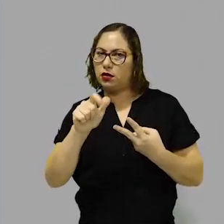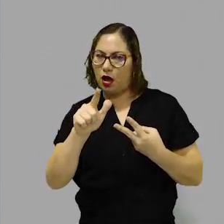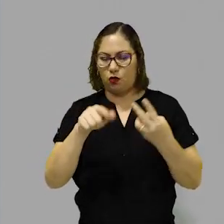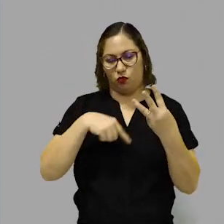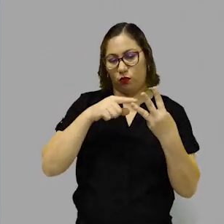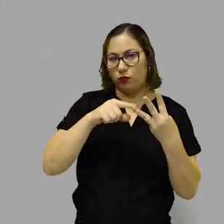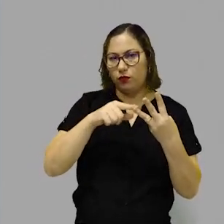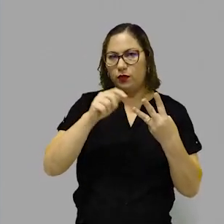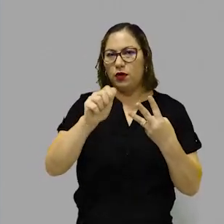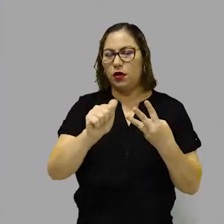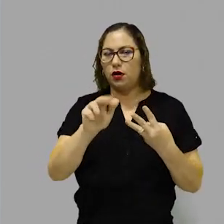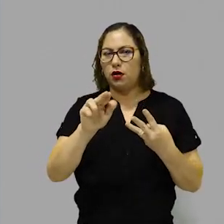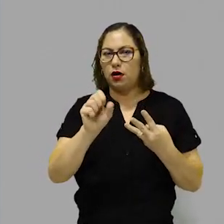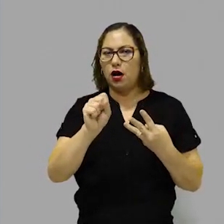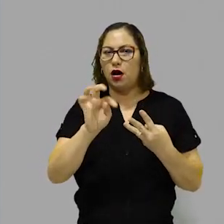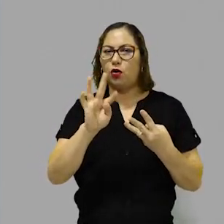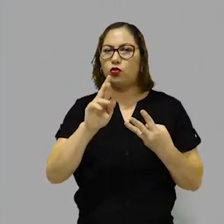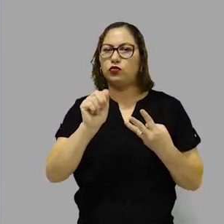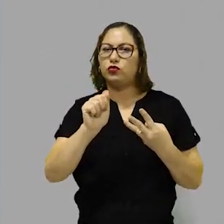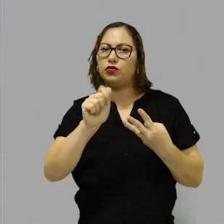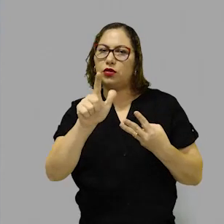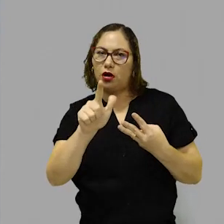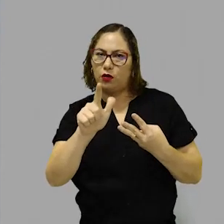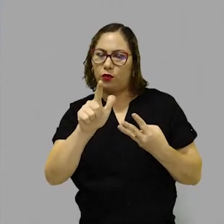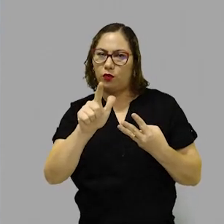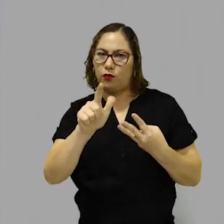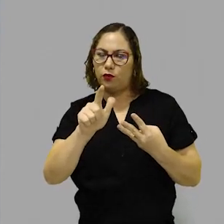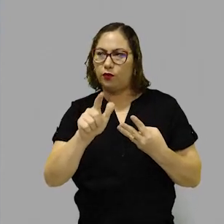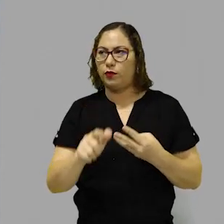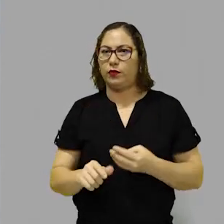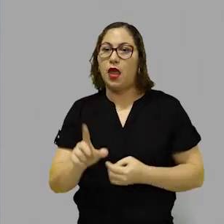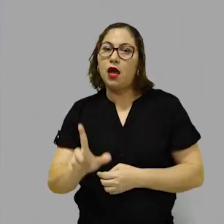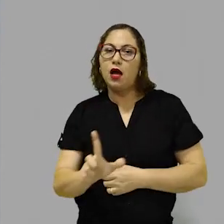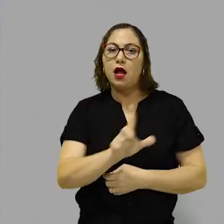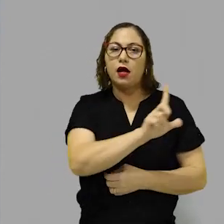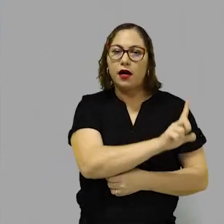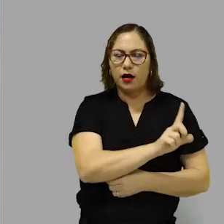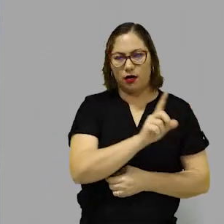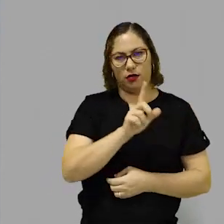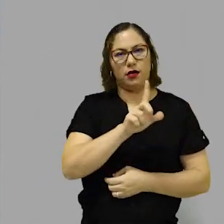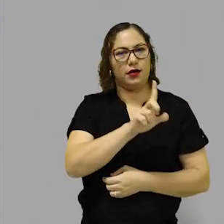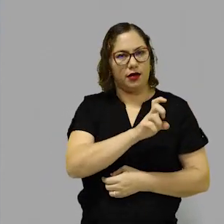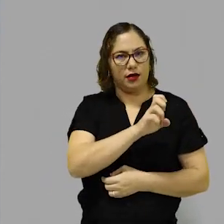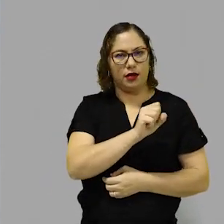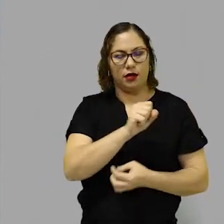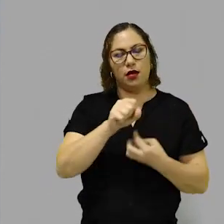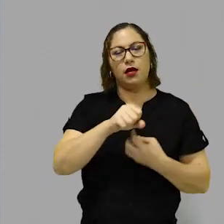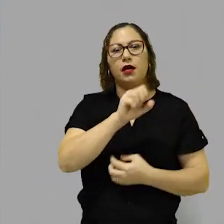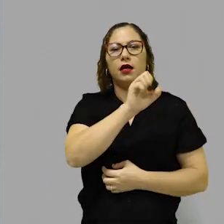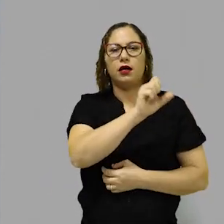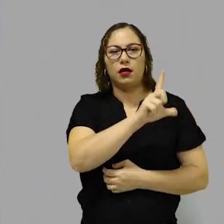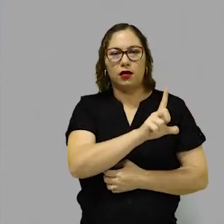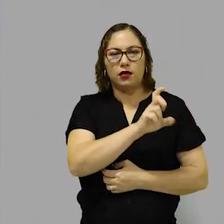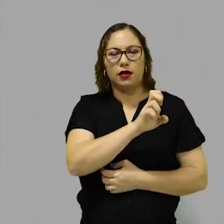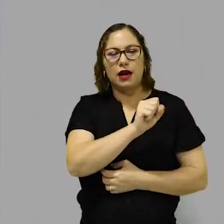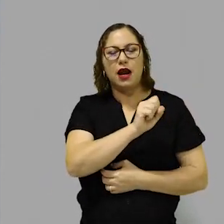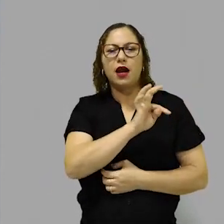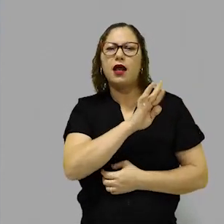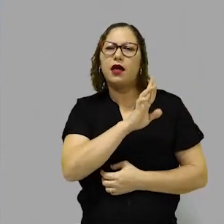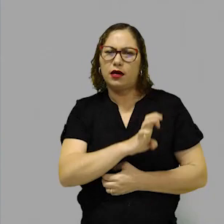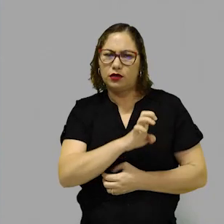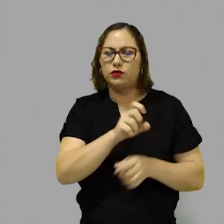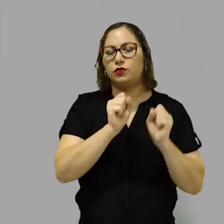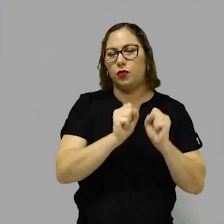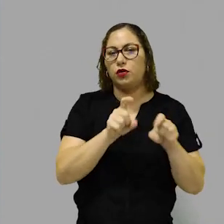austral. O leste pode também ser chamado de nascente ou